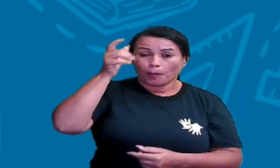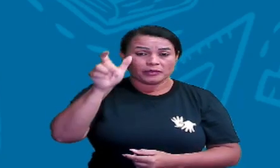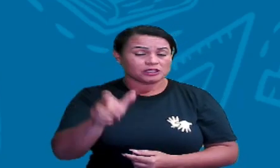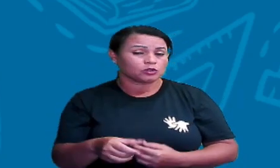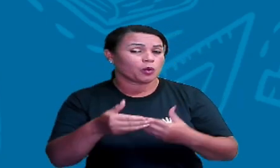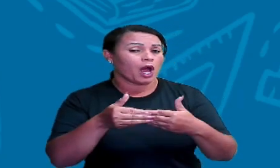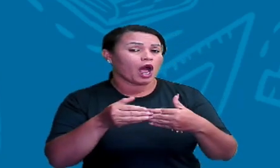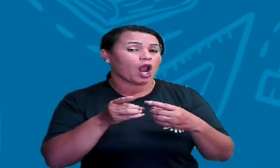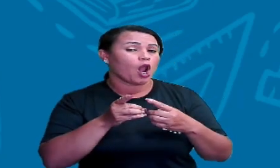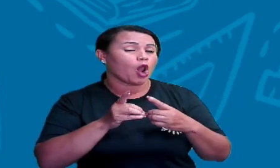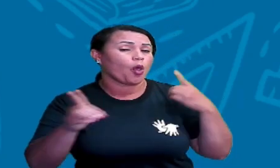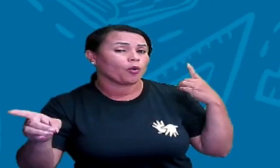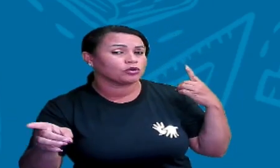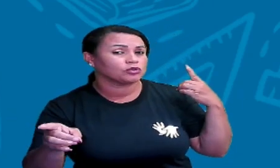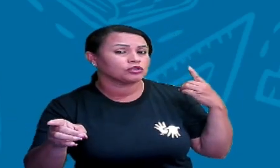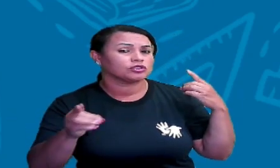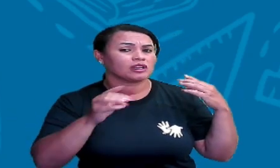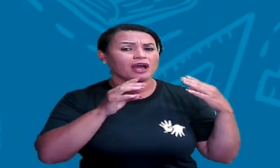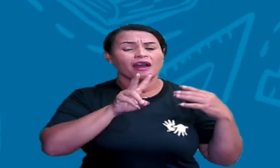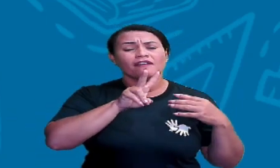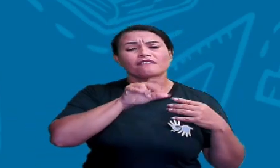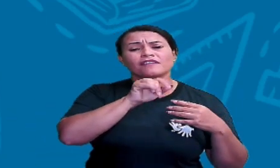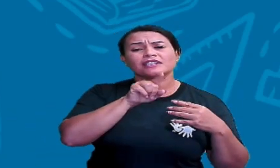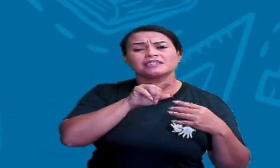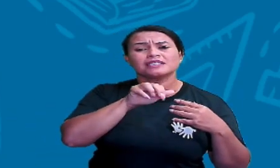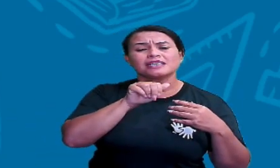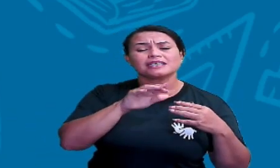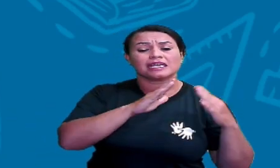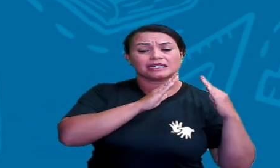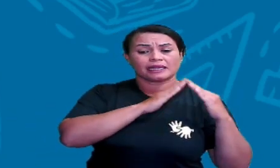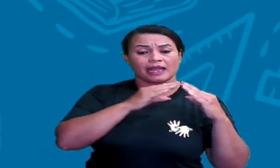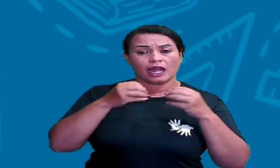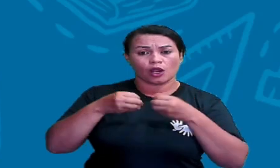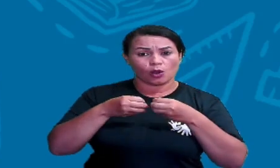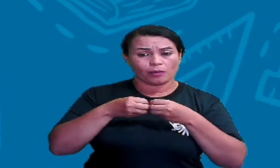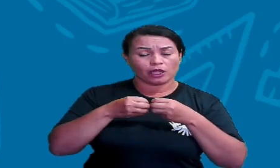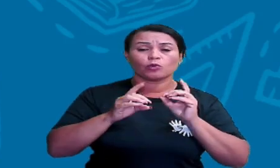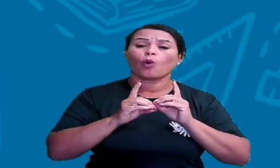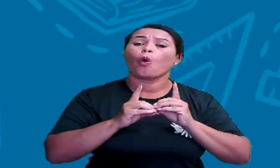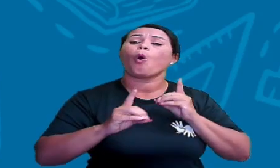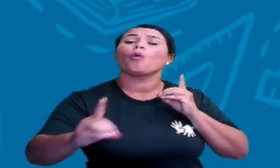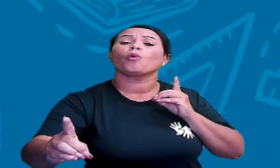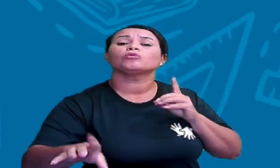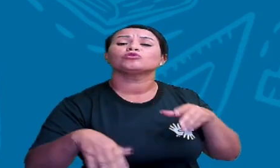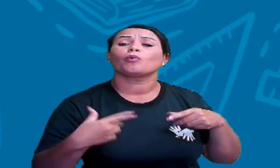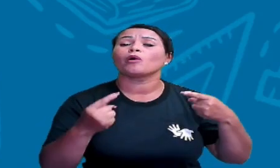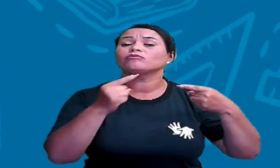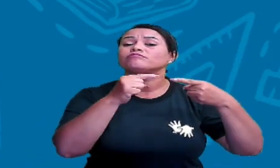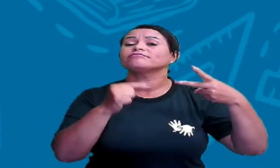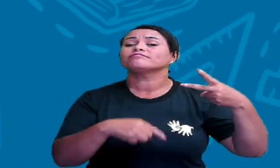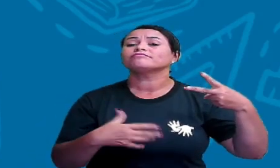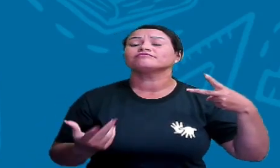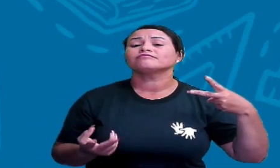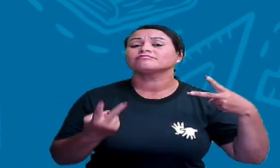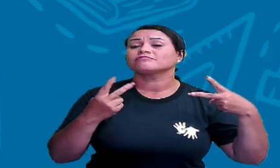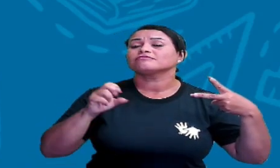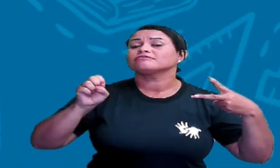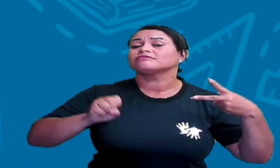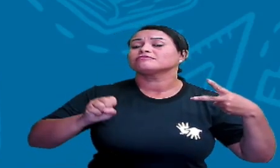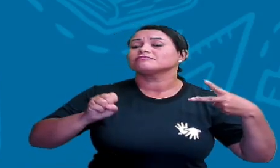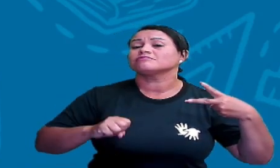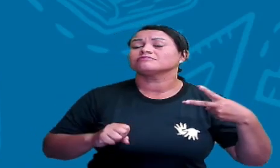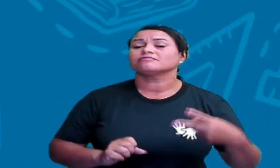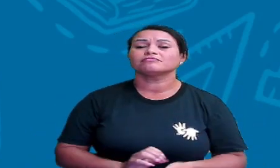que vizinhança é estar perto ou estar longe? Quem é que lembra? 2 segundinhos,